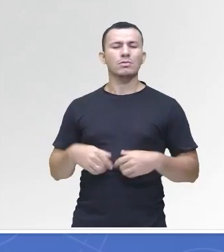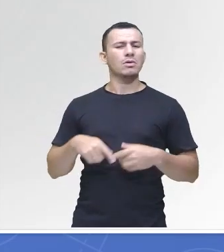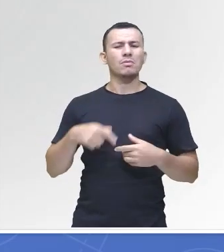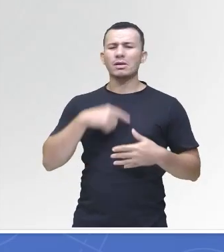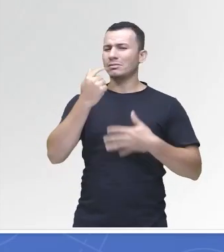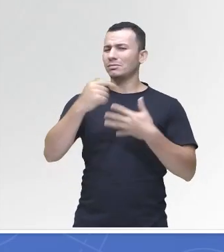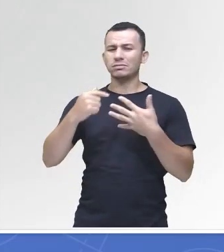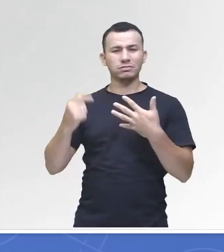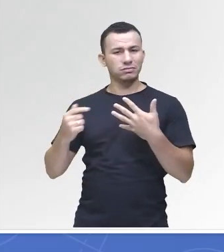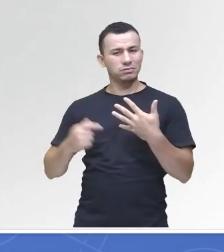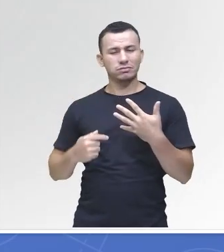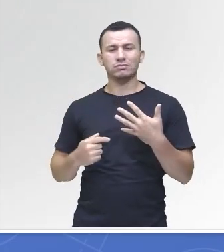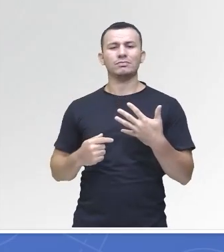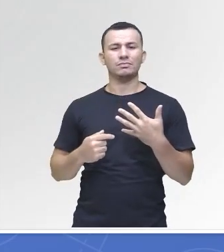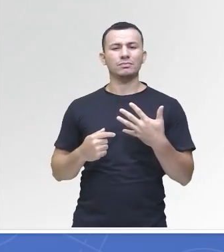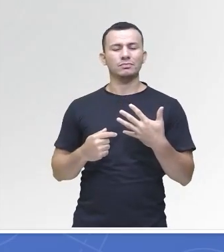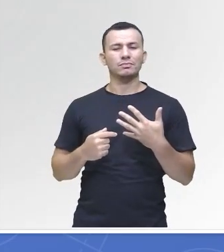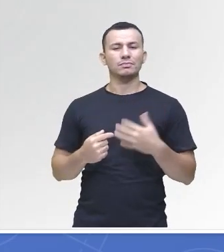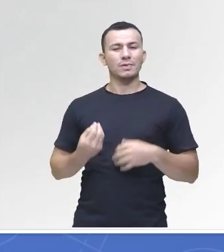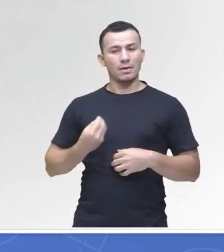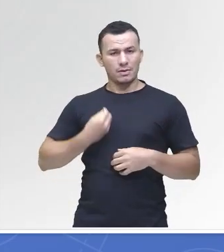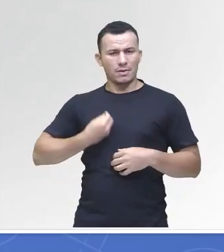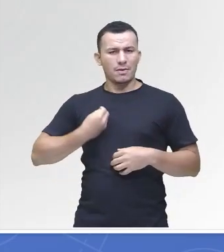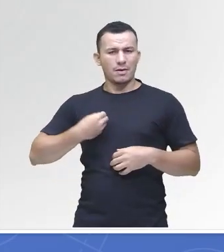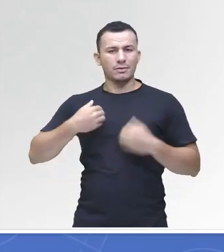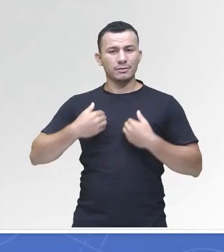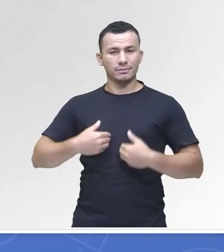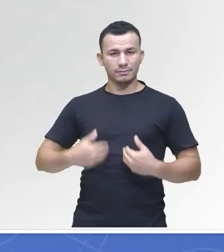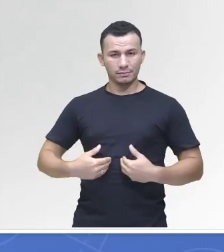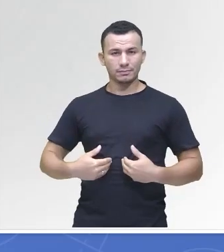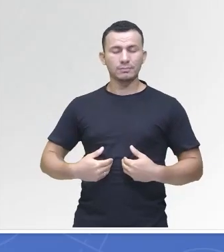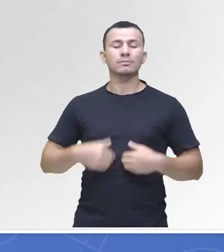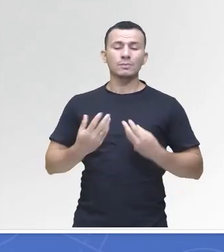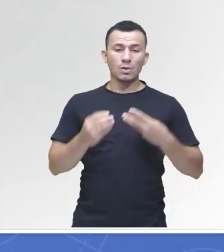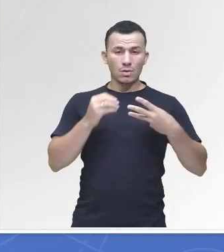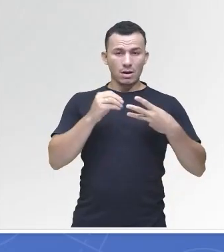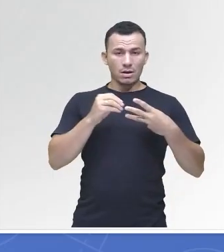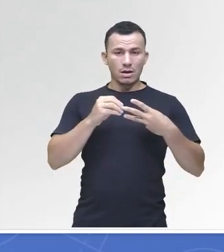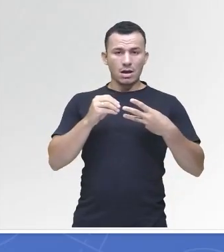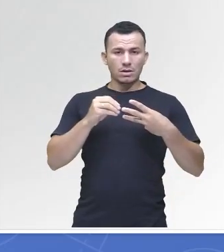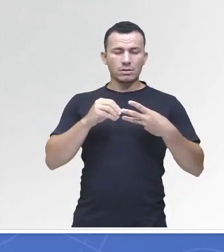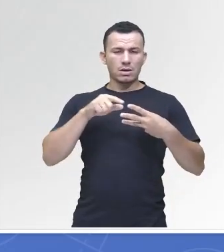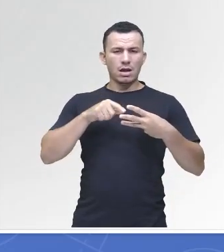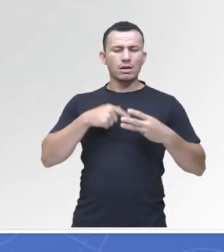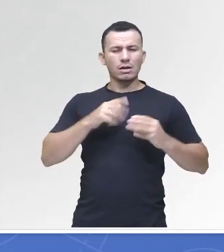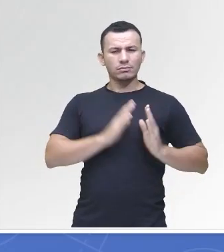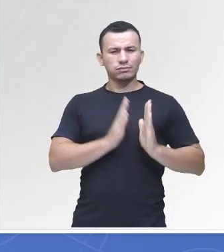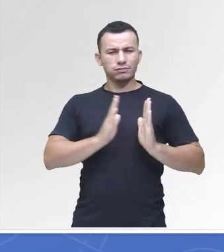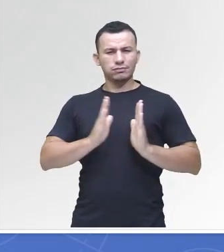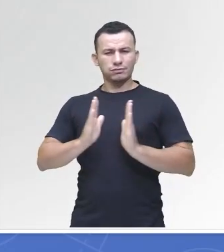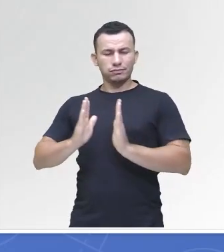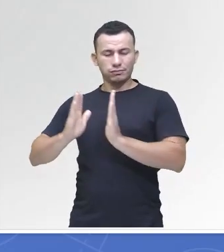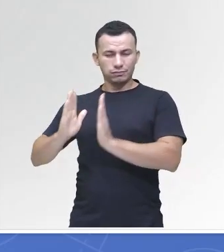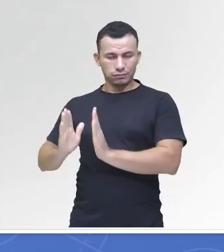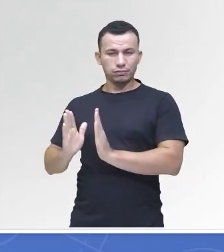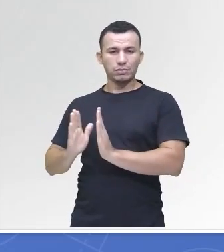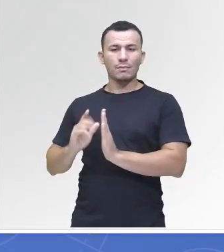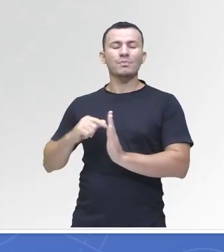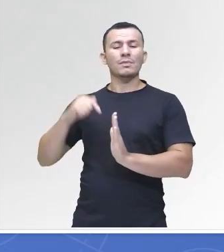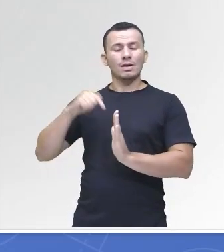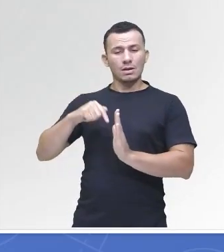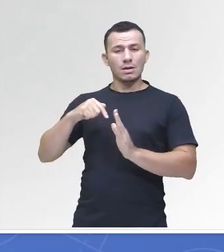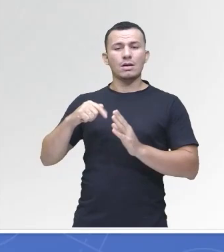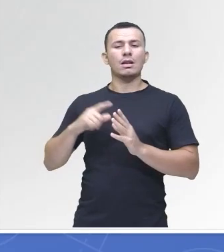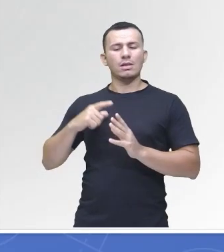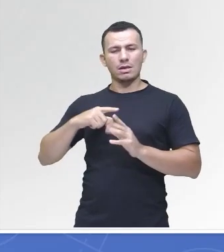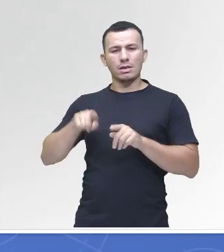diversas substâncias que estão presentes, né? Então, quando a célula realiza ali aquele seu processo metabólico, ela também elimina ali